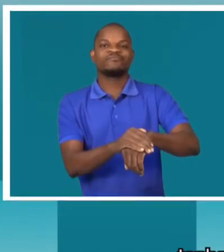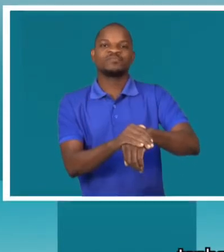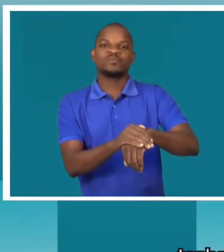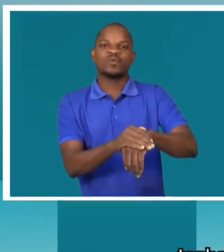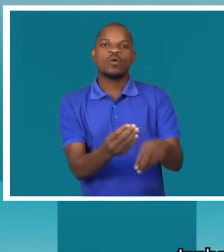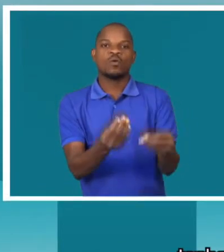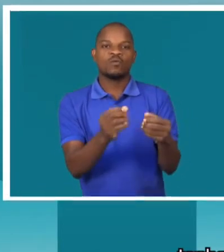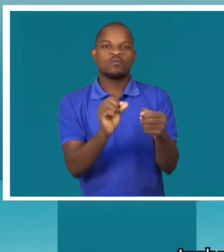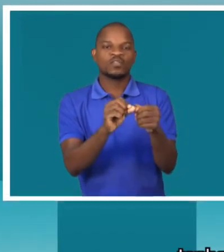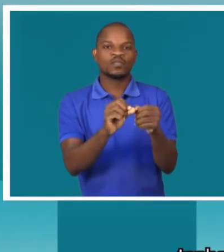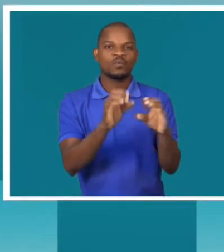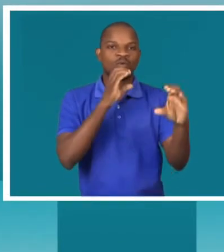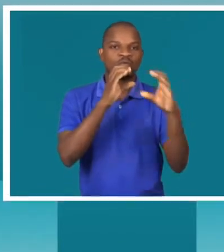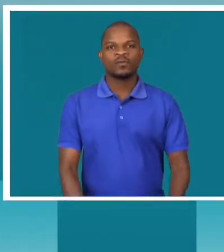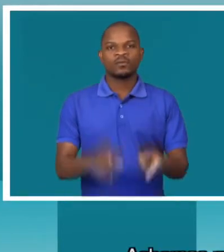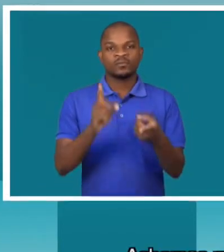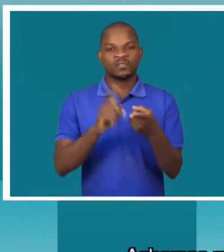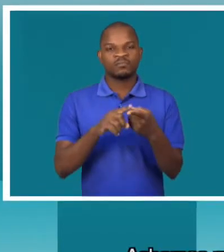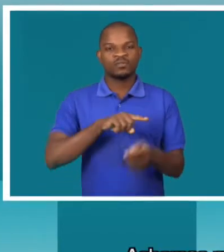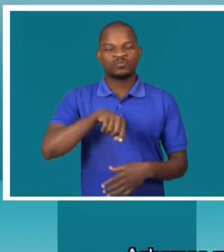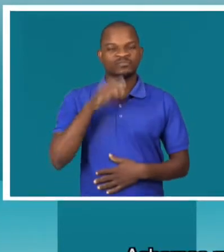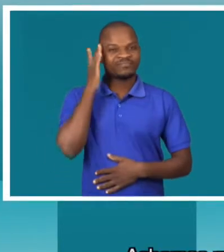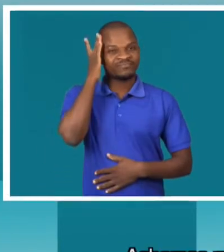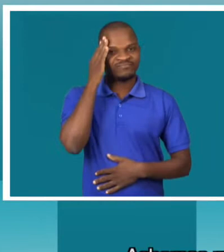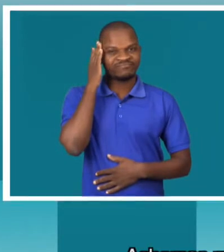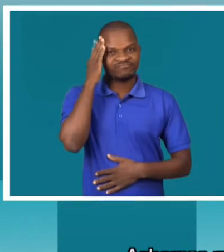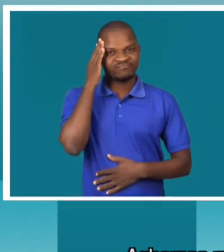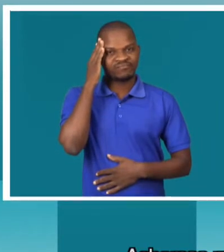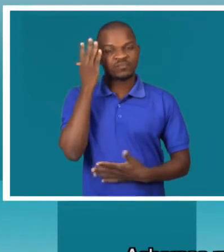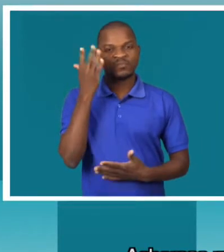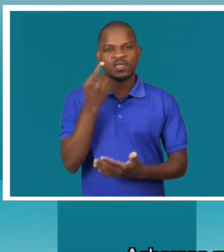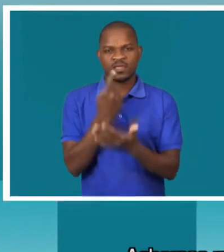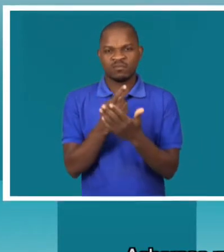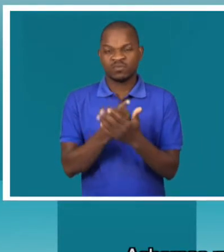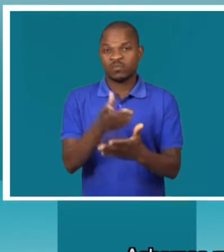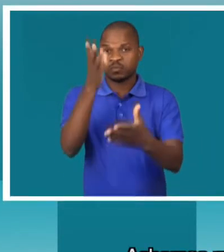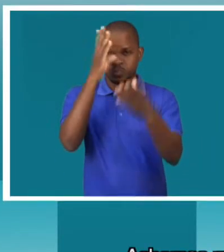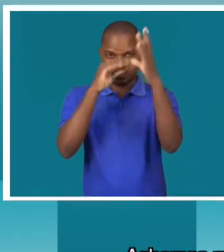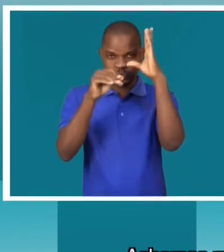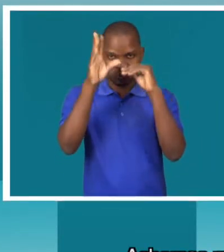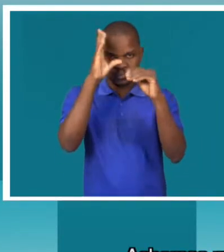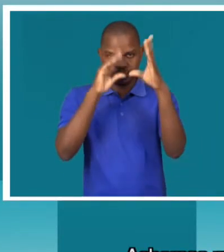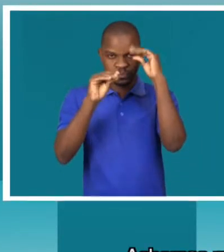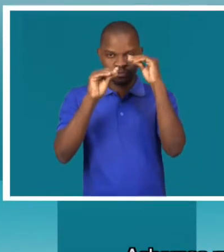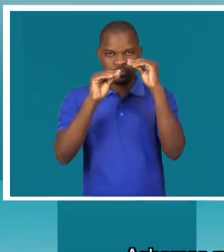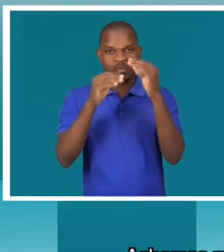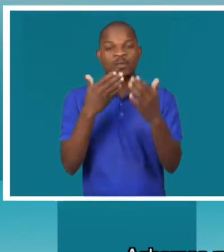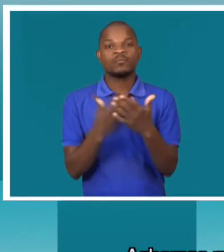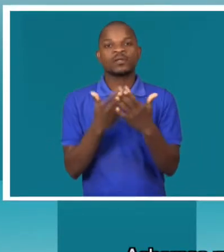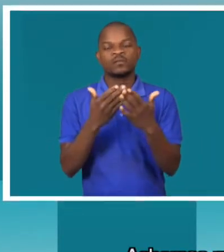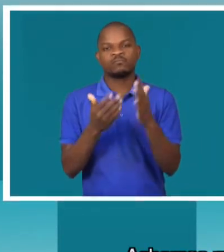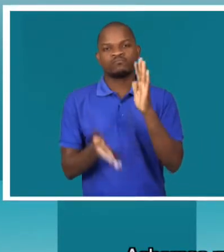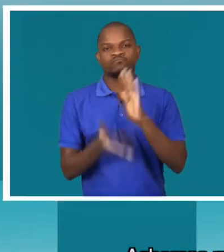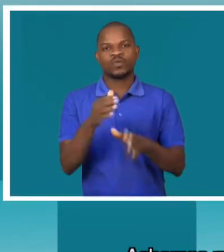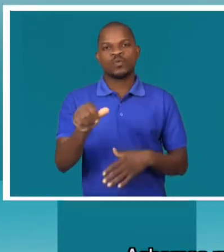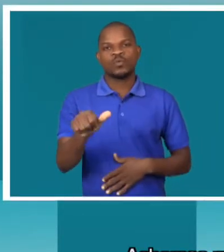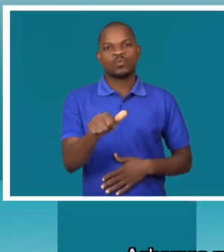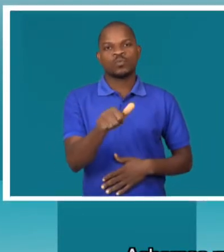tenham alguém que os receba. E achamos melhor aprender para